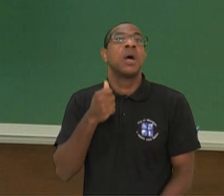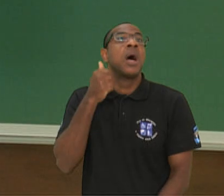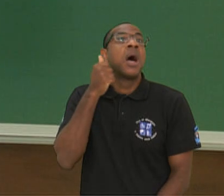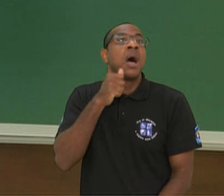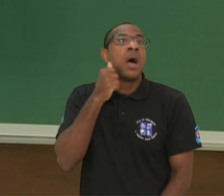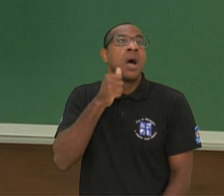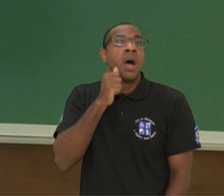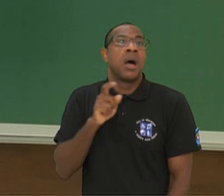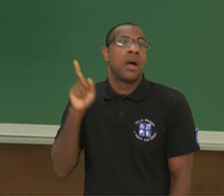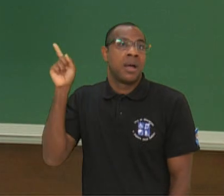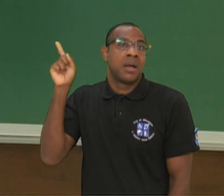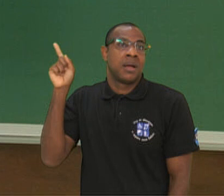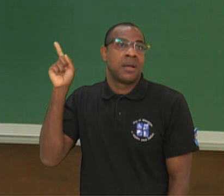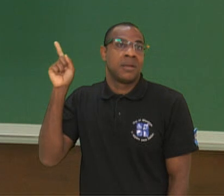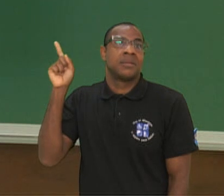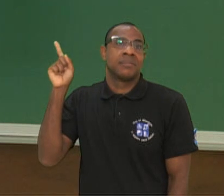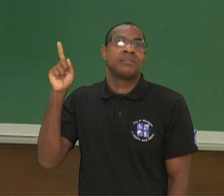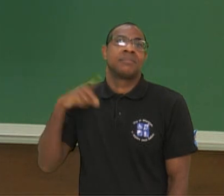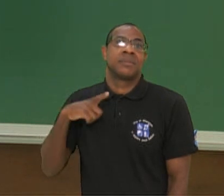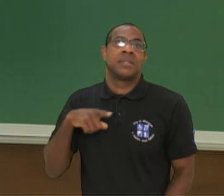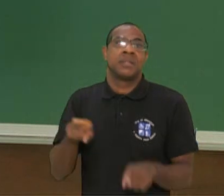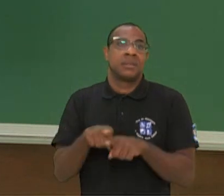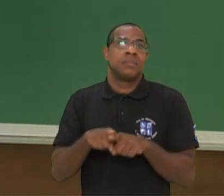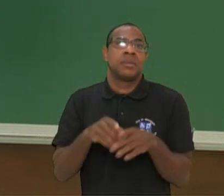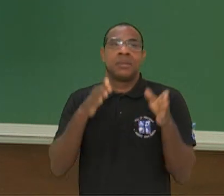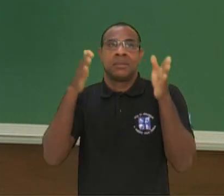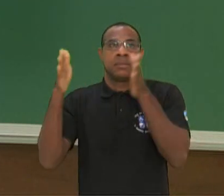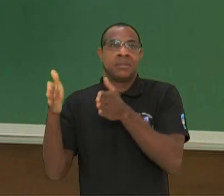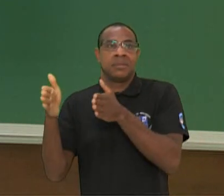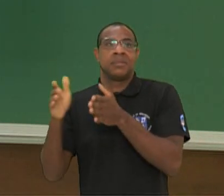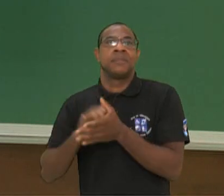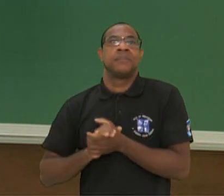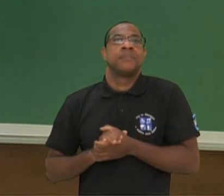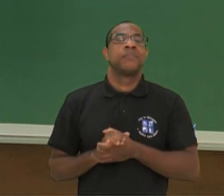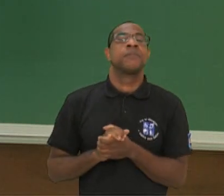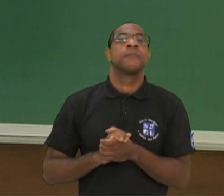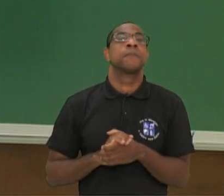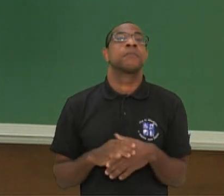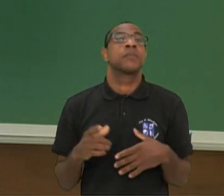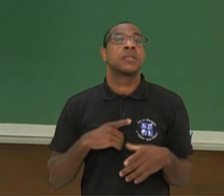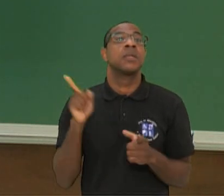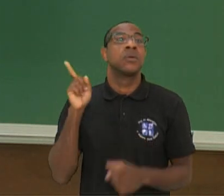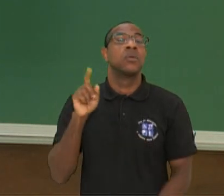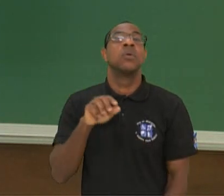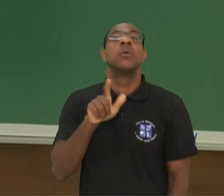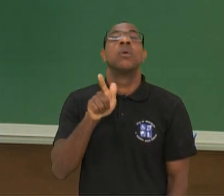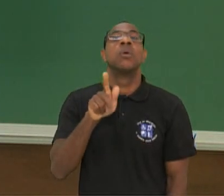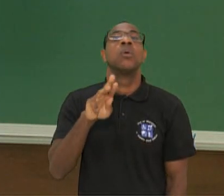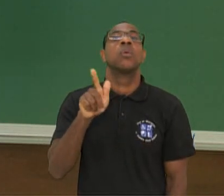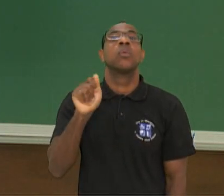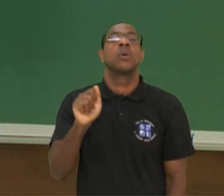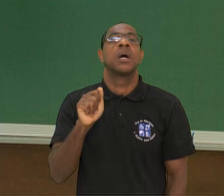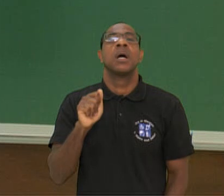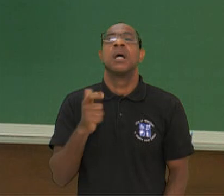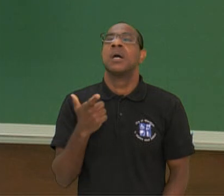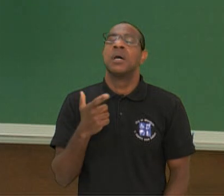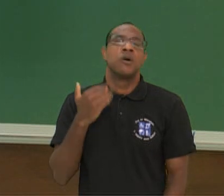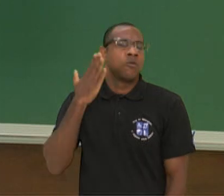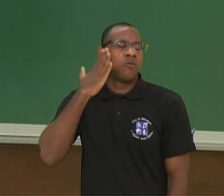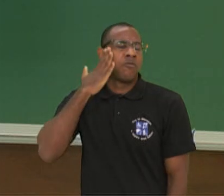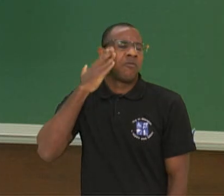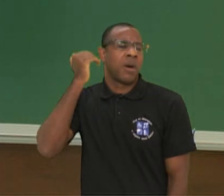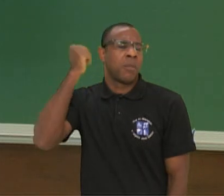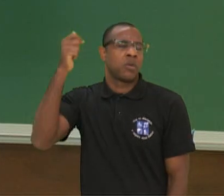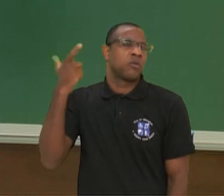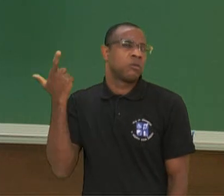mundial. E também não podemos deixar de falar do Guga, né? O Gustavo Kuerten, que foi um dos maiores tenistas brasileiros, foi tricampeão do torneio